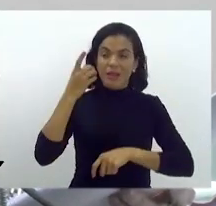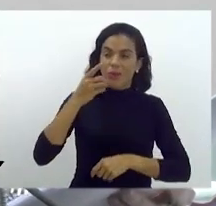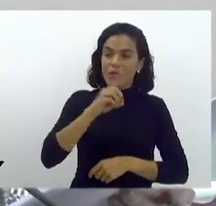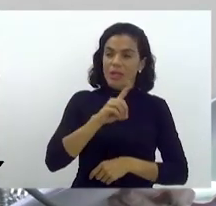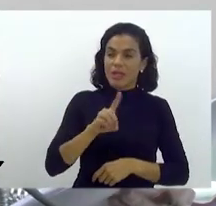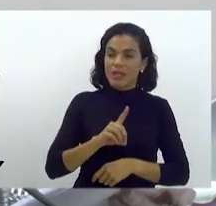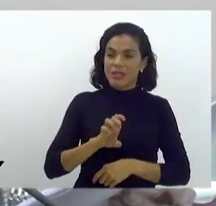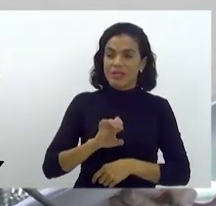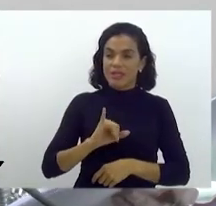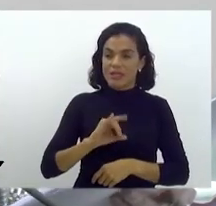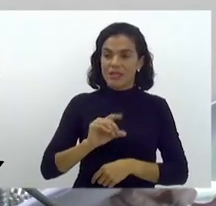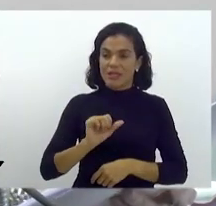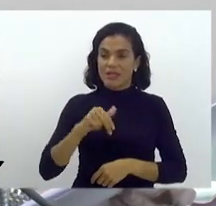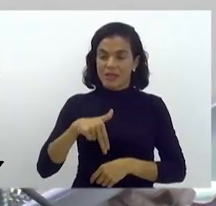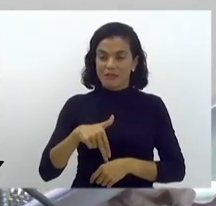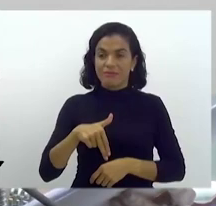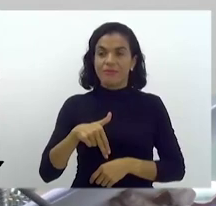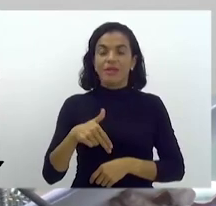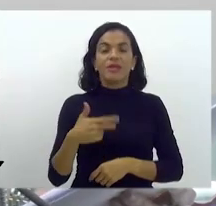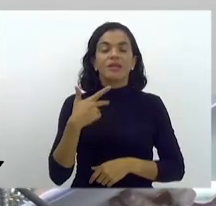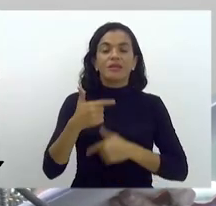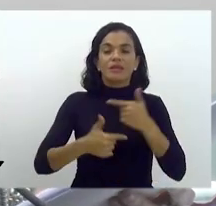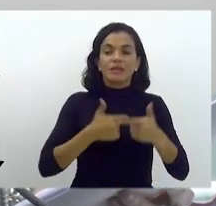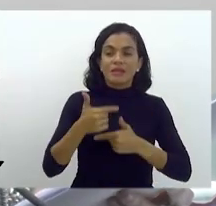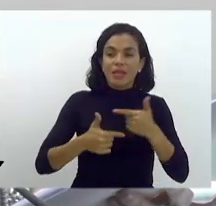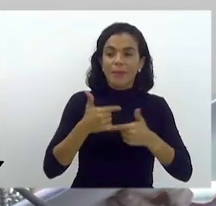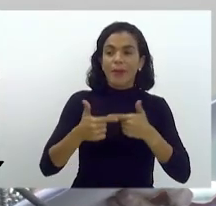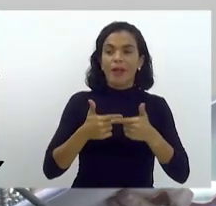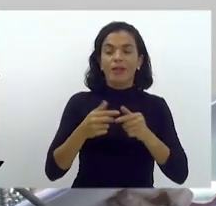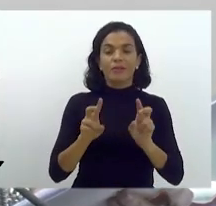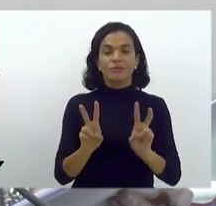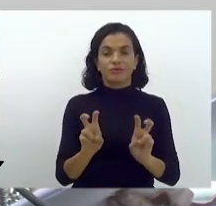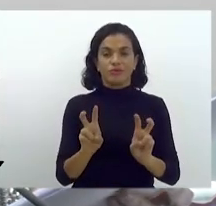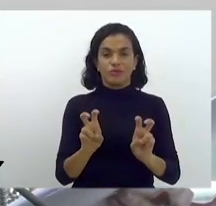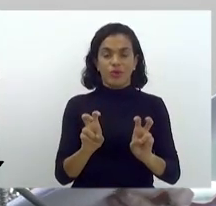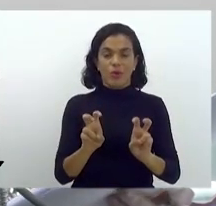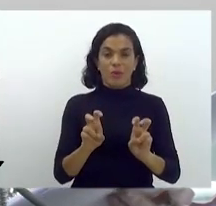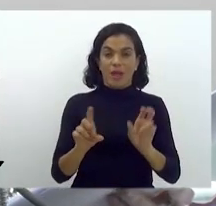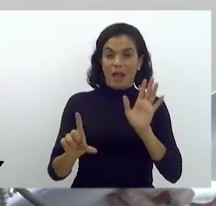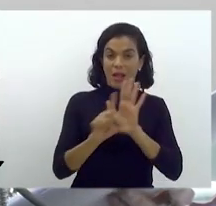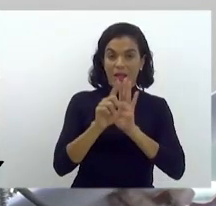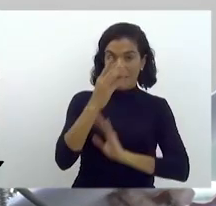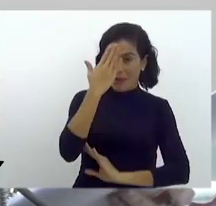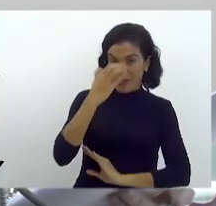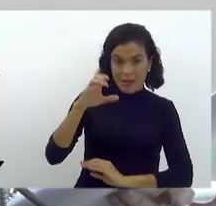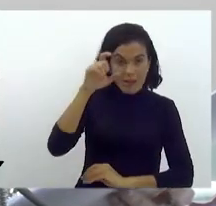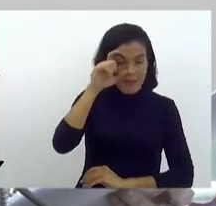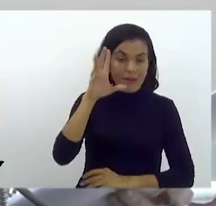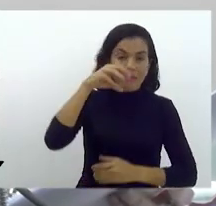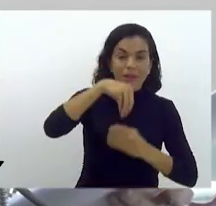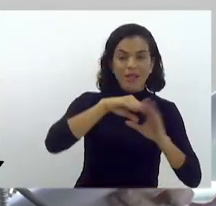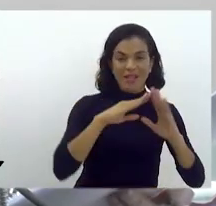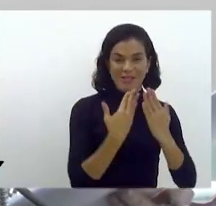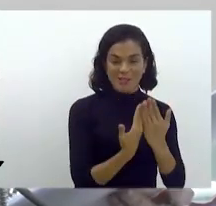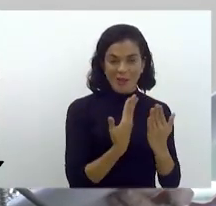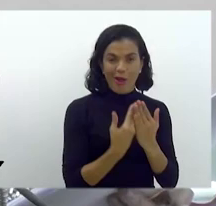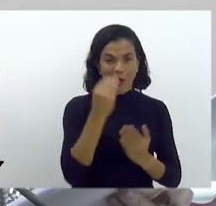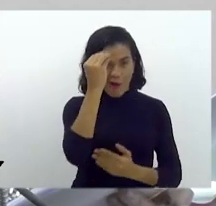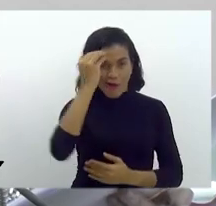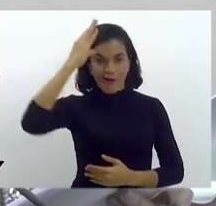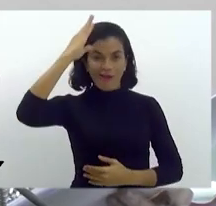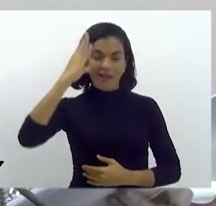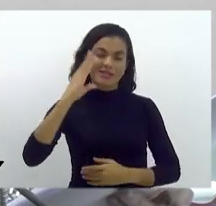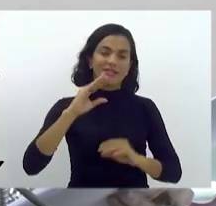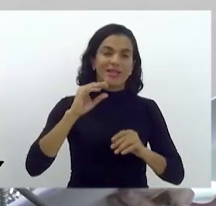que trabalha a questão do da Lei Maria da Penha nas escolas do conhecimento da Lei Maria